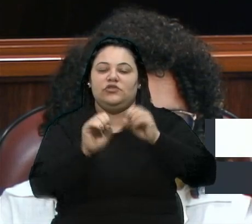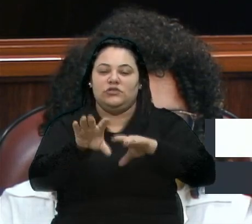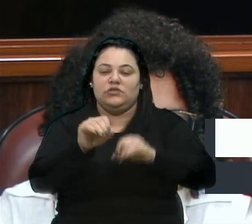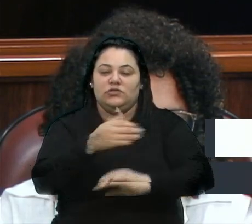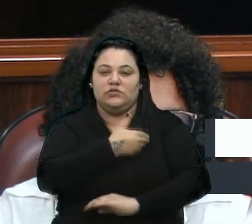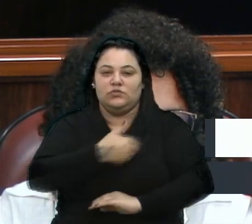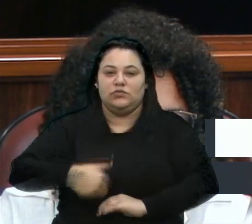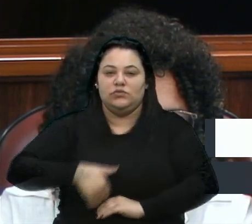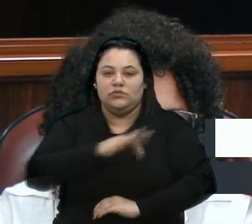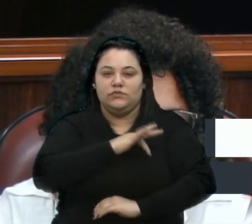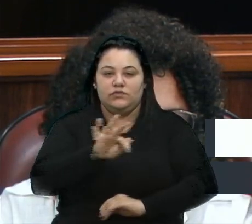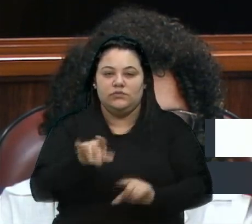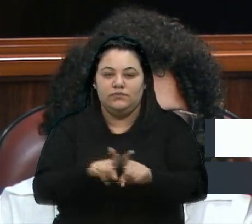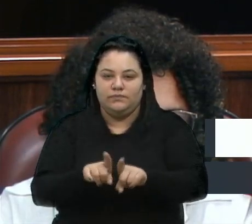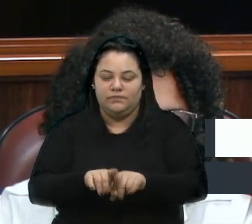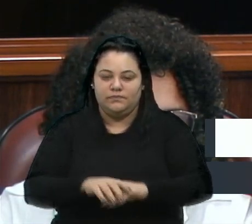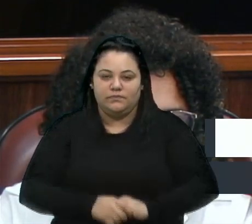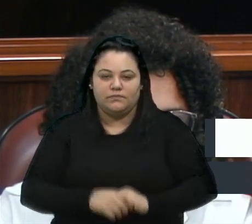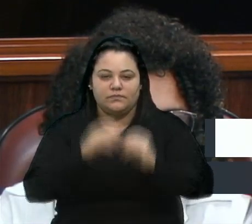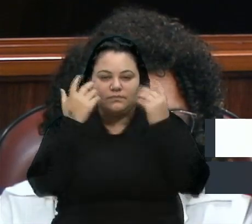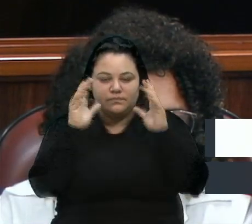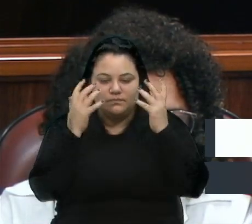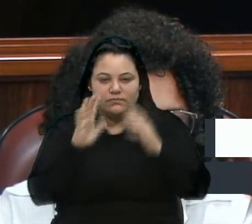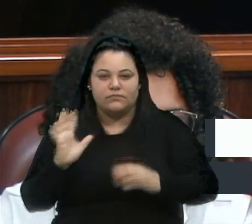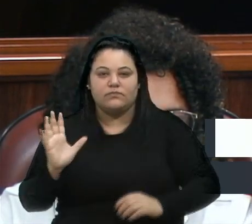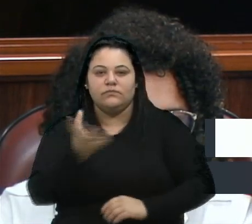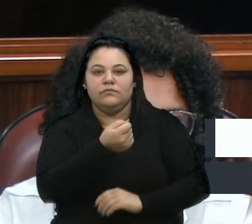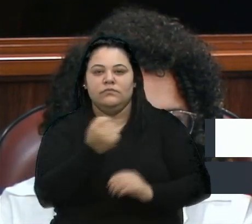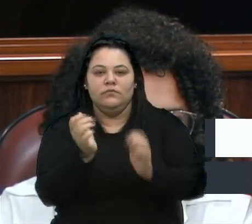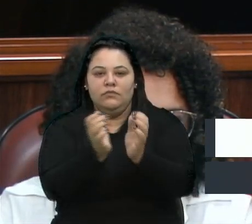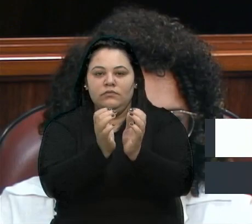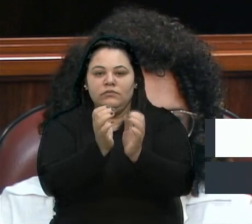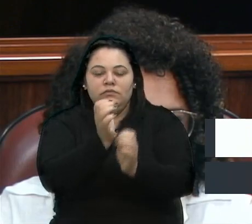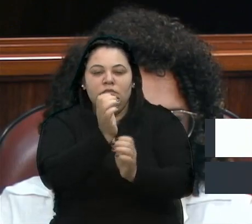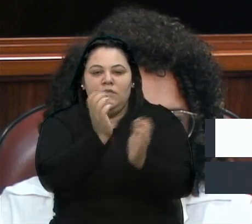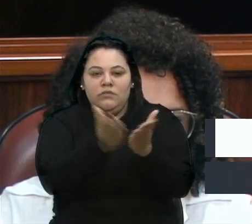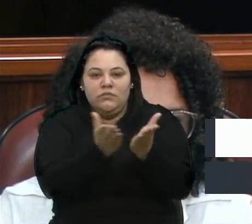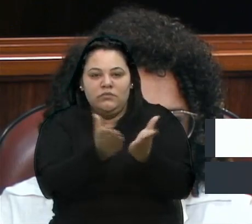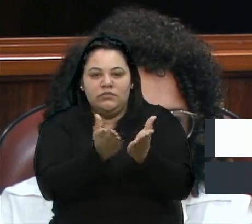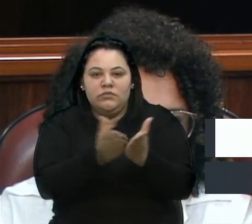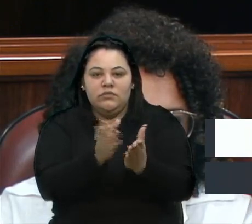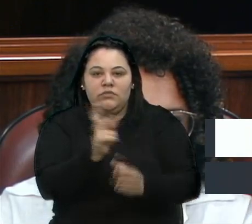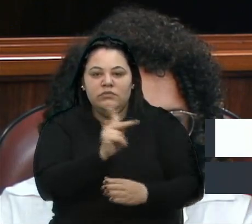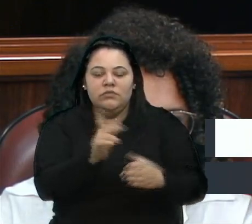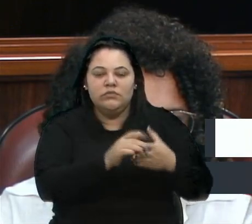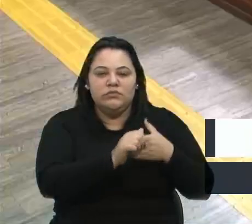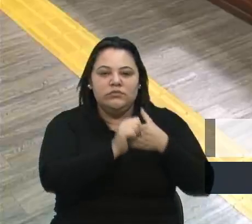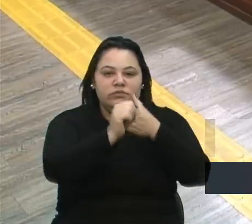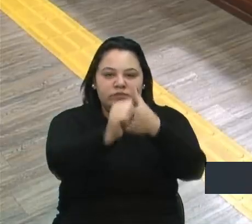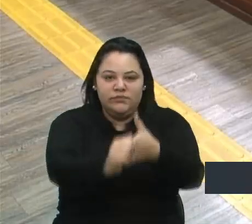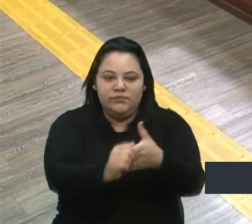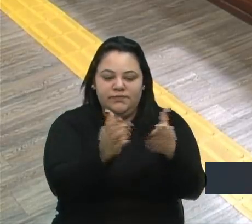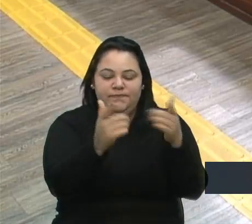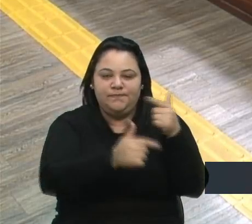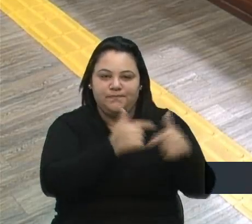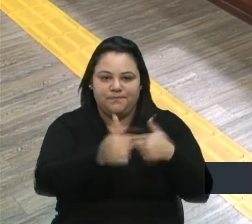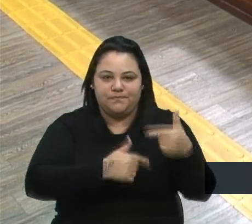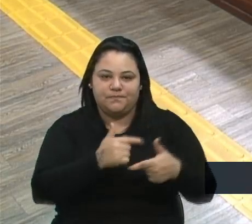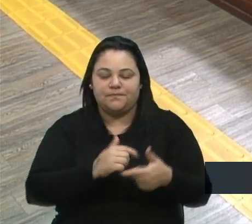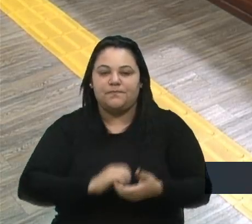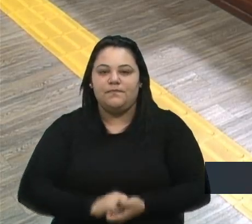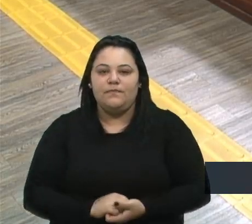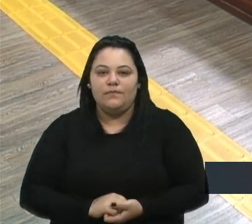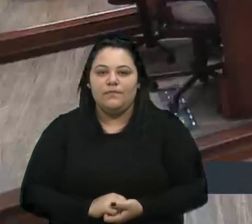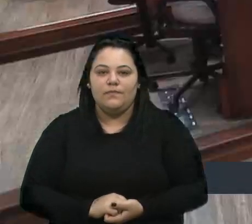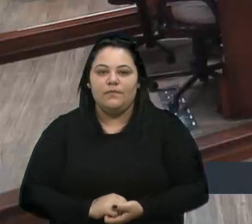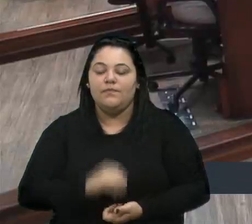e federal. Parabéns a todos os estudantes e professores orientadores desses trabalhos. Obrigado, presidente. Obrigado, Gilfredo Otto